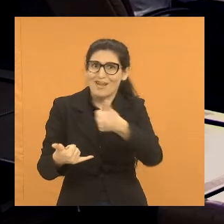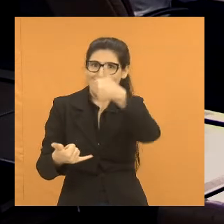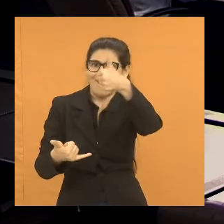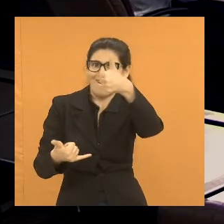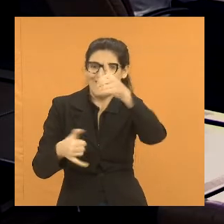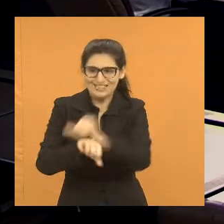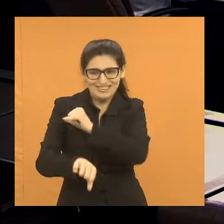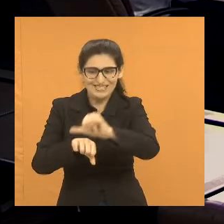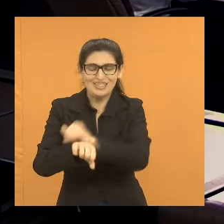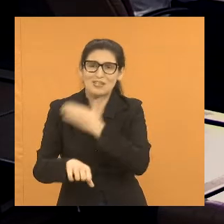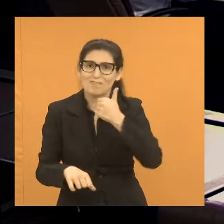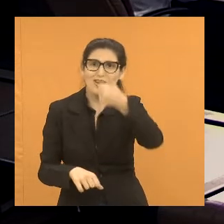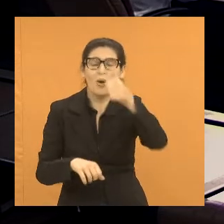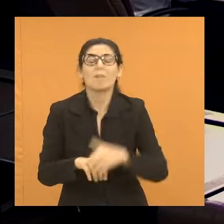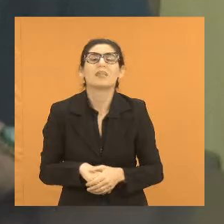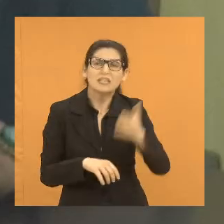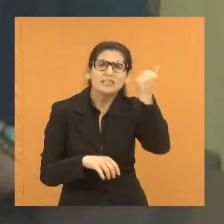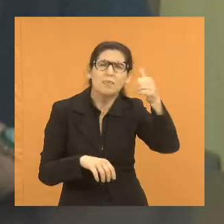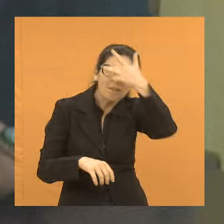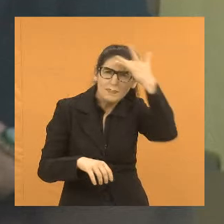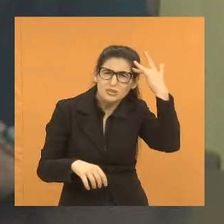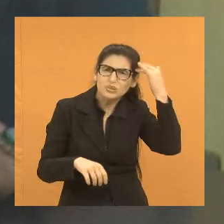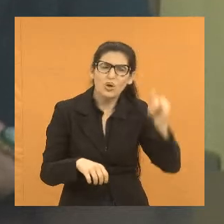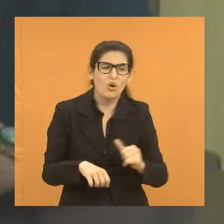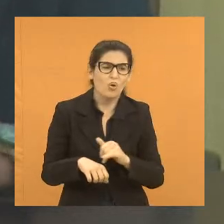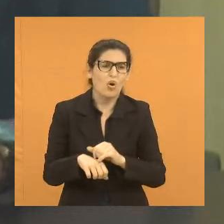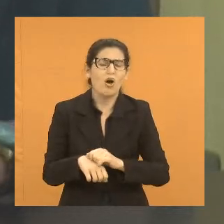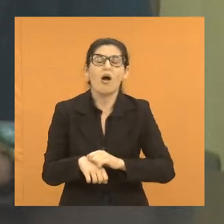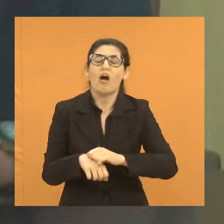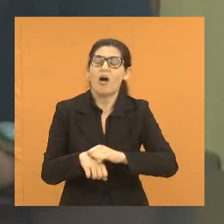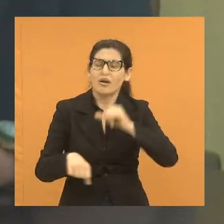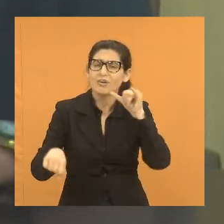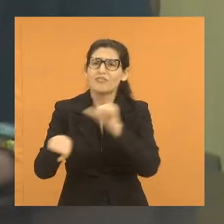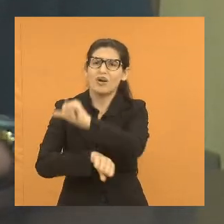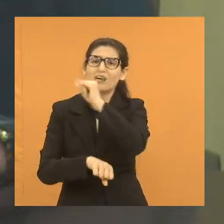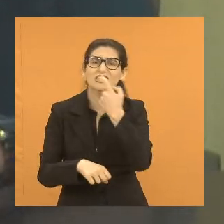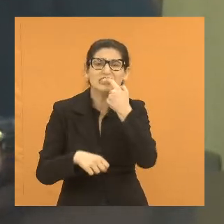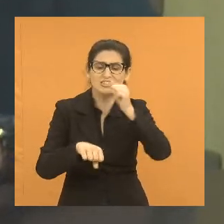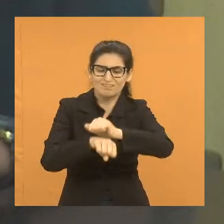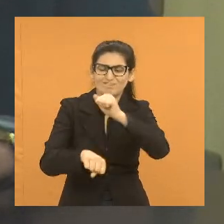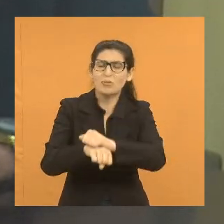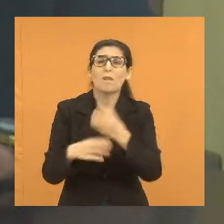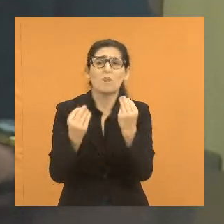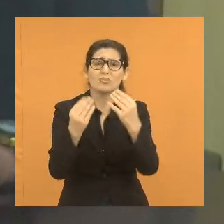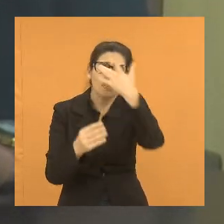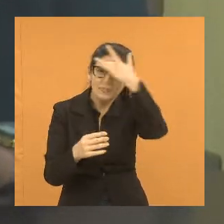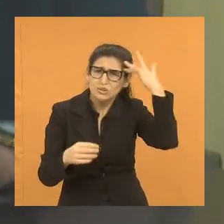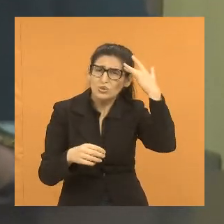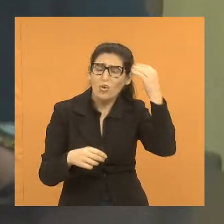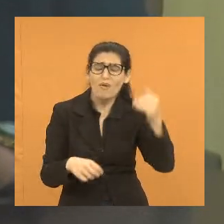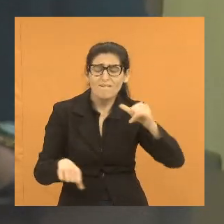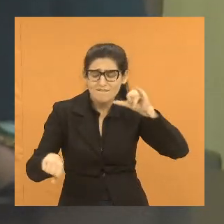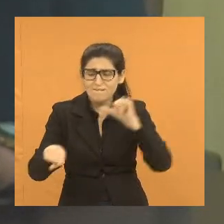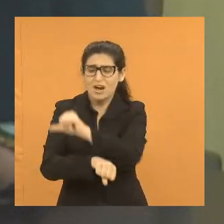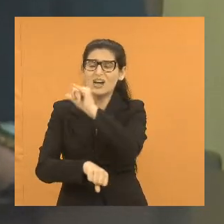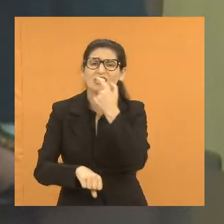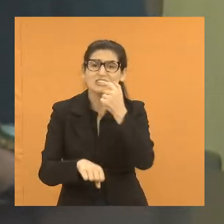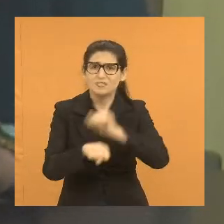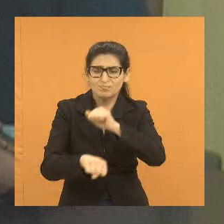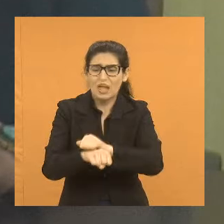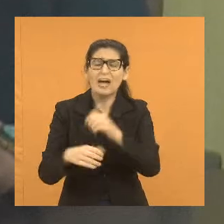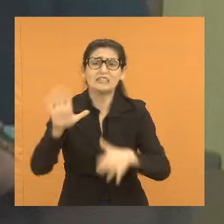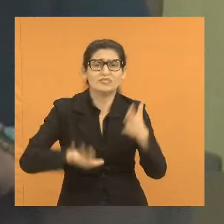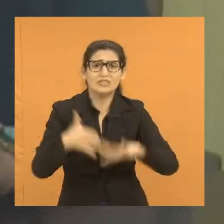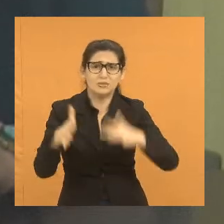o absenteísmo da odontologia tem aumentado, né? E é um tratamento que, às vezes, a gente está desempregado,